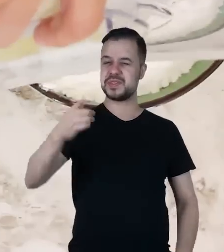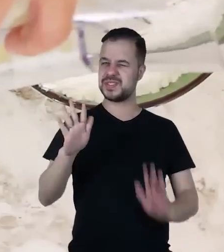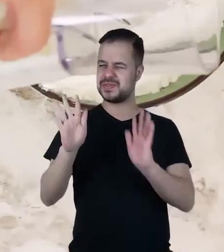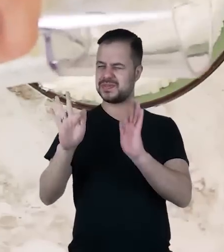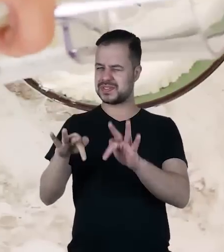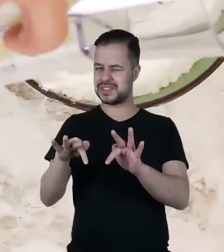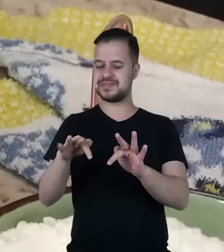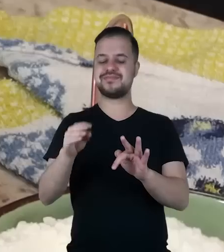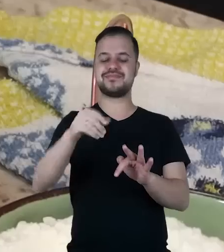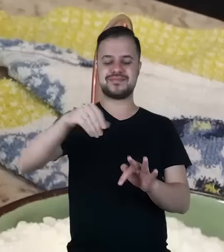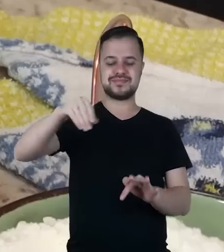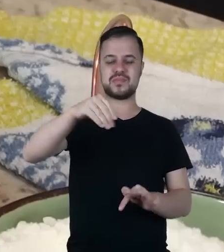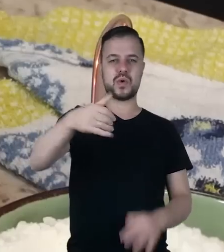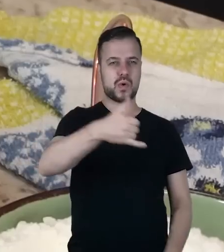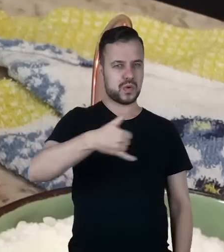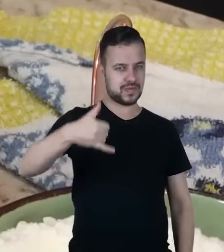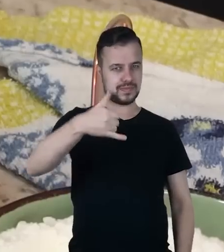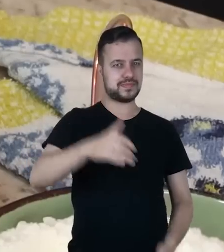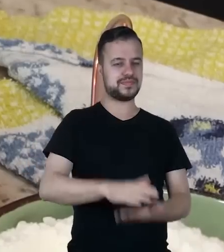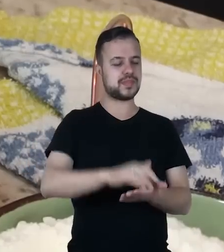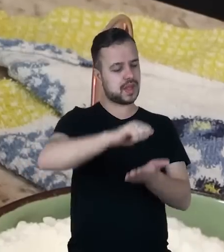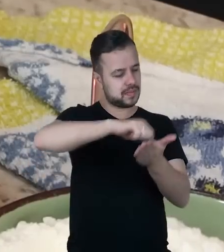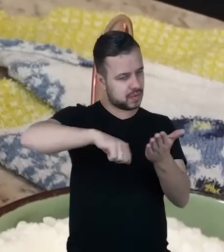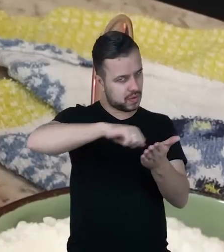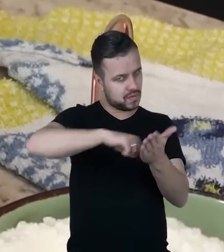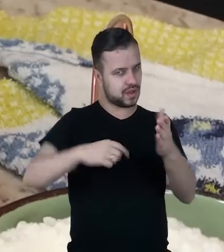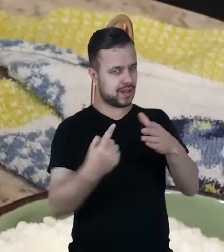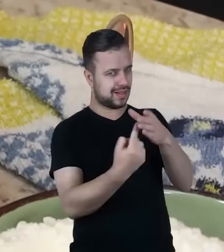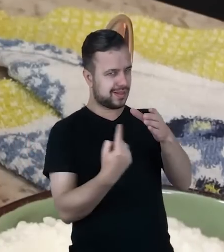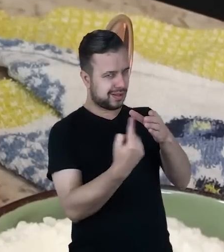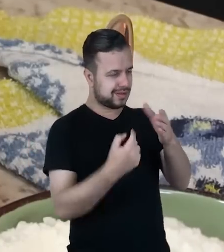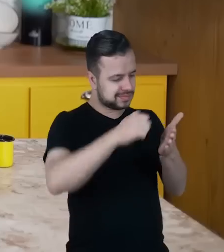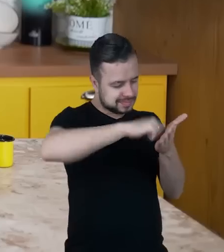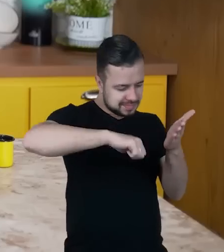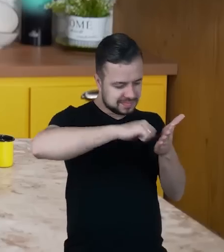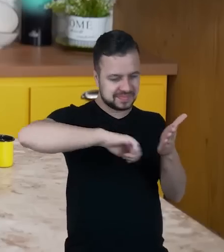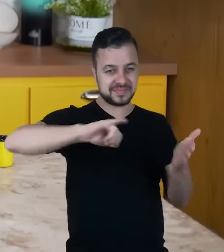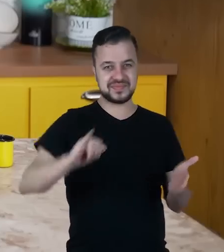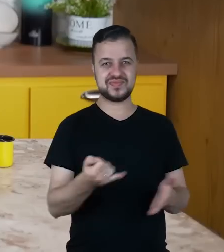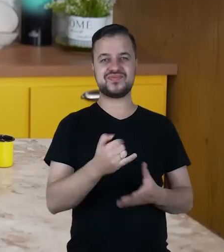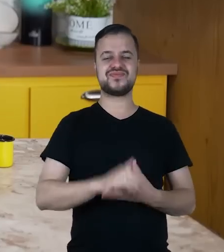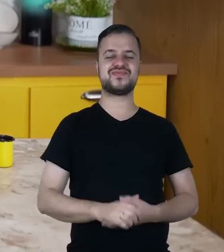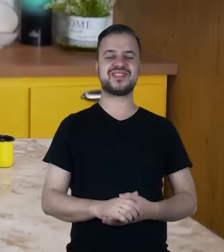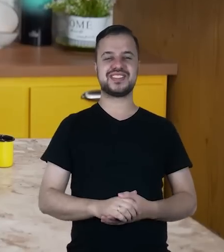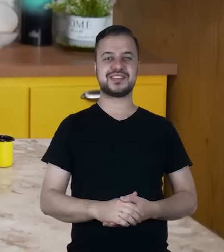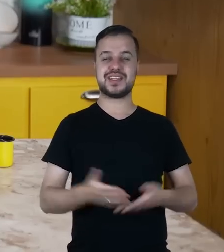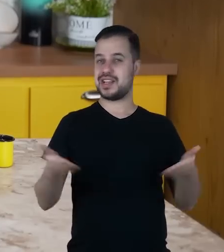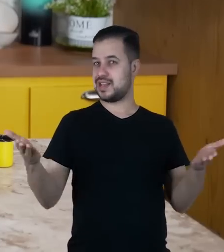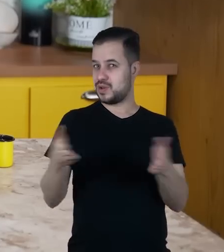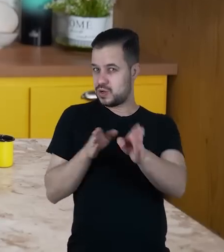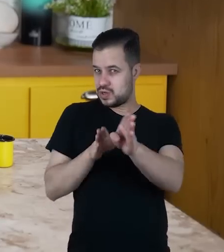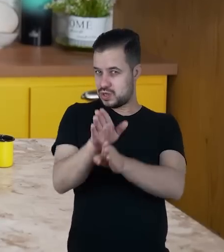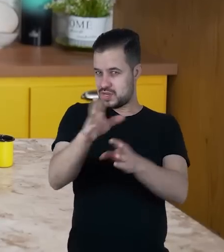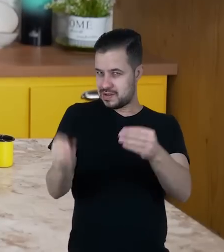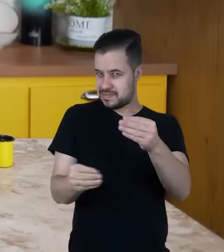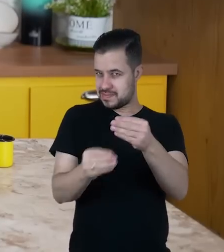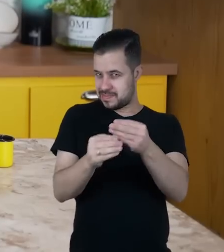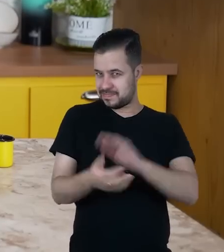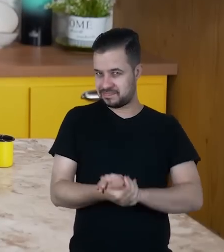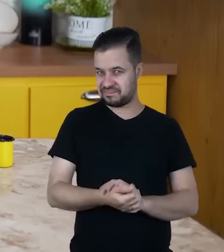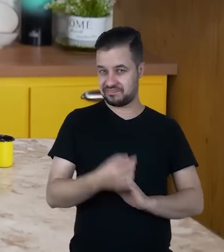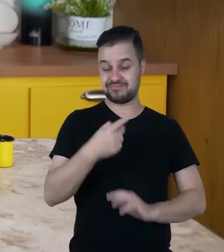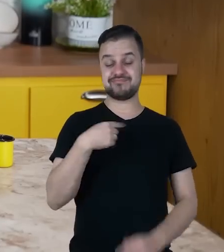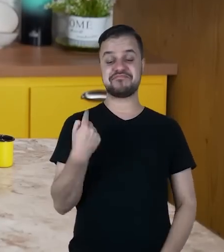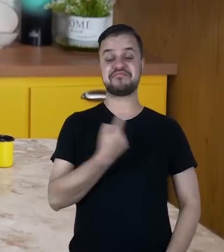finalzinho praticamente. Raspa bem aí o liquidificador para não jogar nada fora. E aqui eu já vou te dar mais uma dica. Como estamos